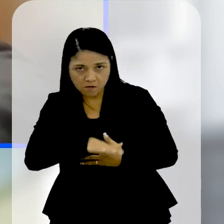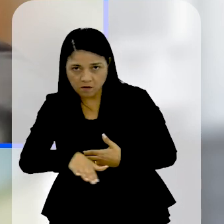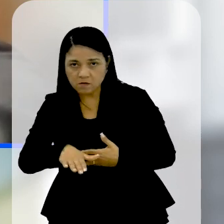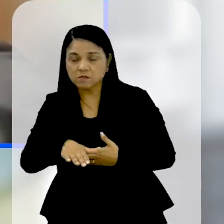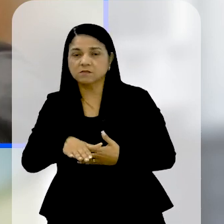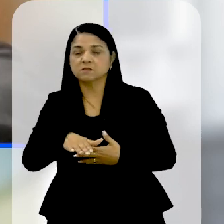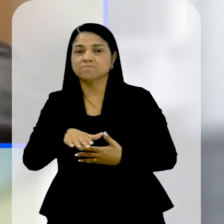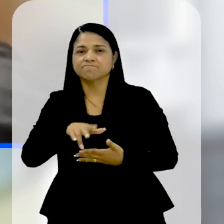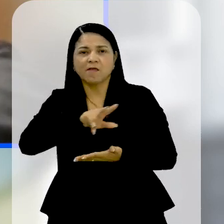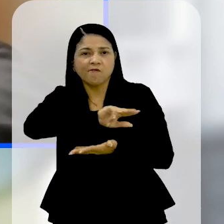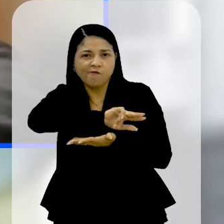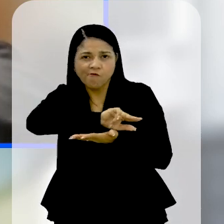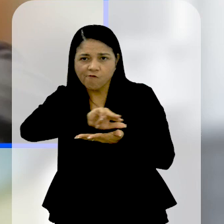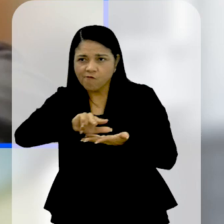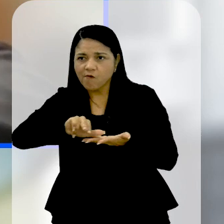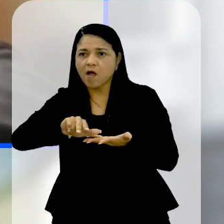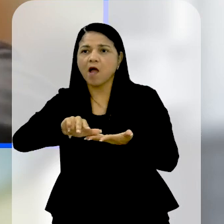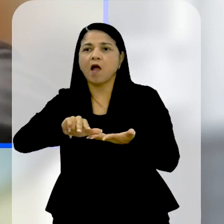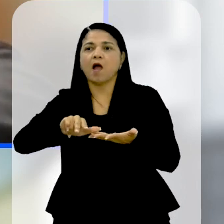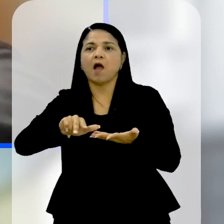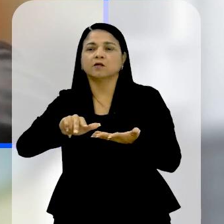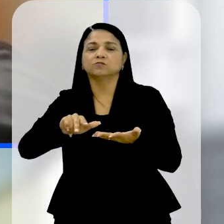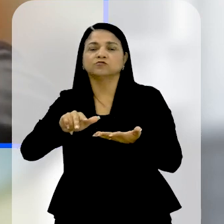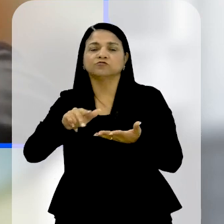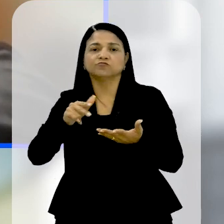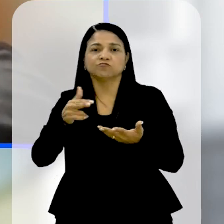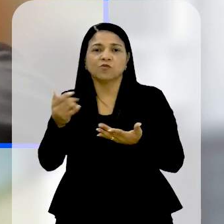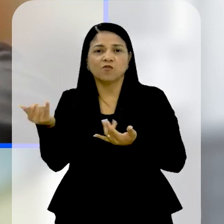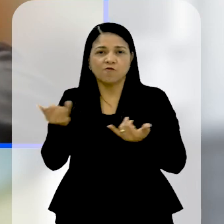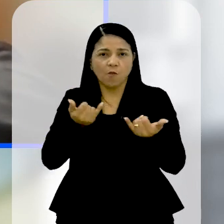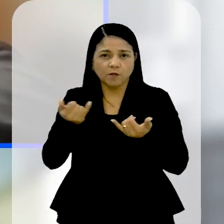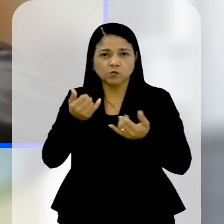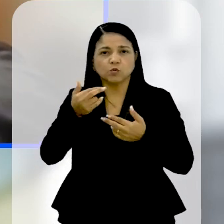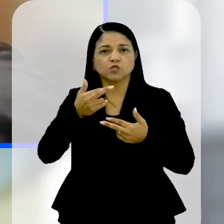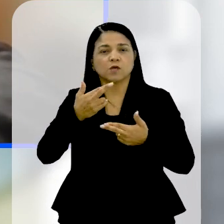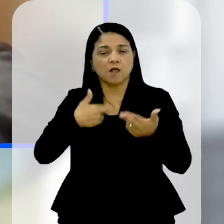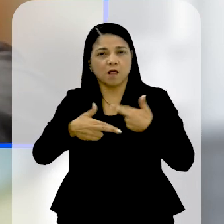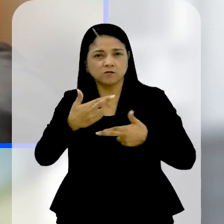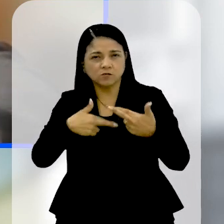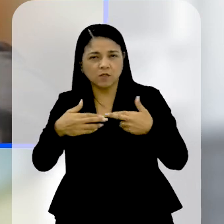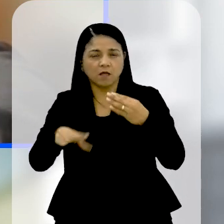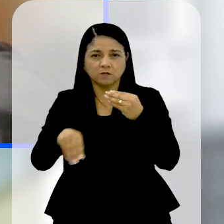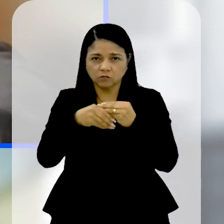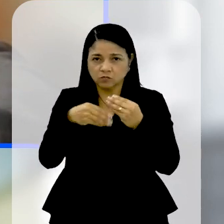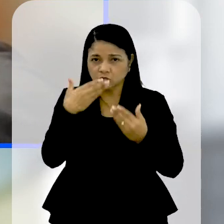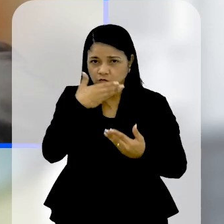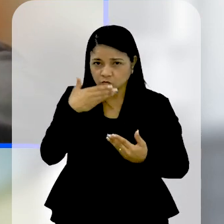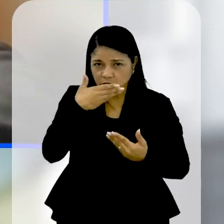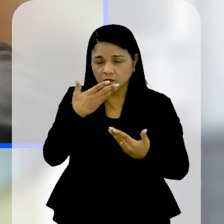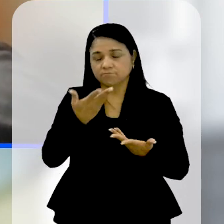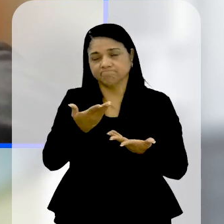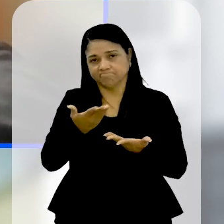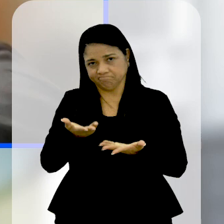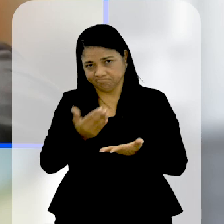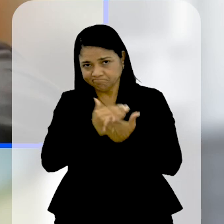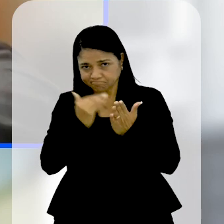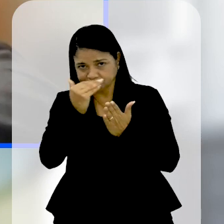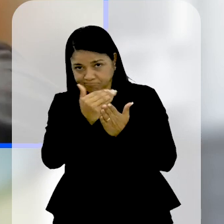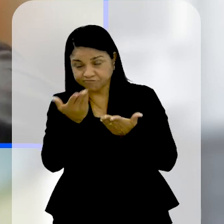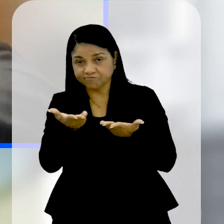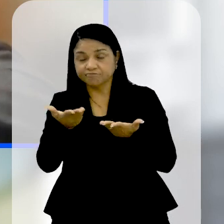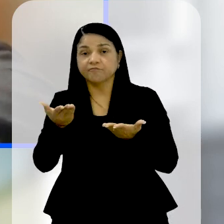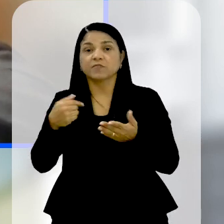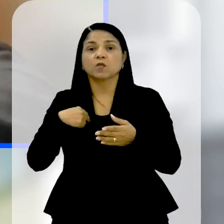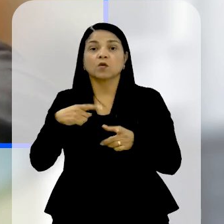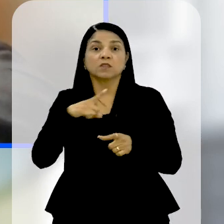que existem uma série de malefícios, né, relacionados ao consumo de açúcar, a consumo excessivo de açúcar.